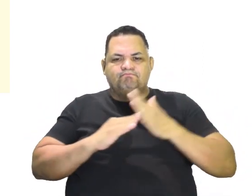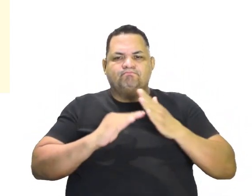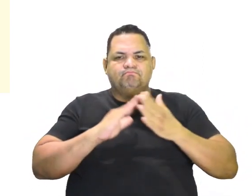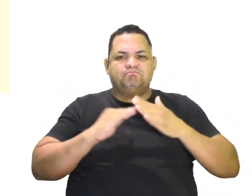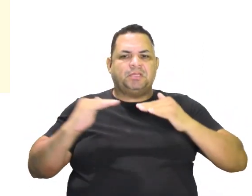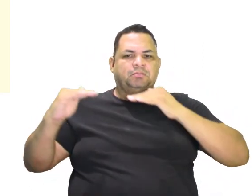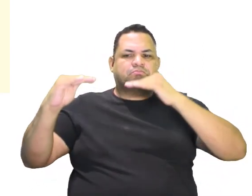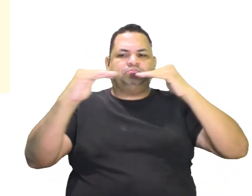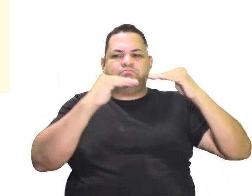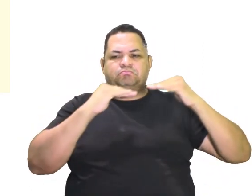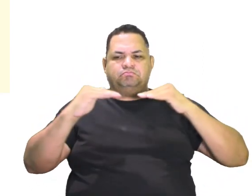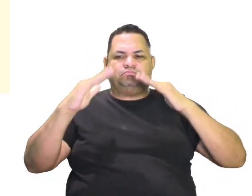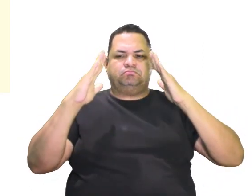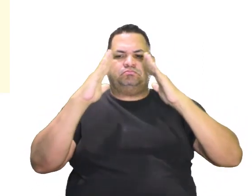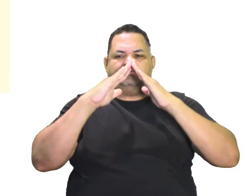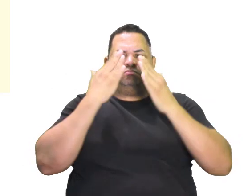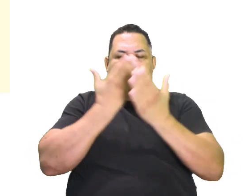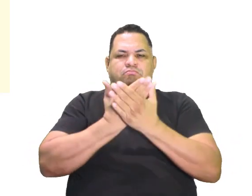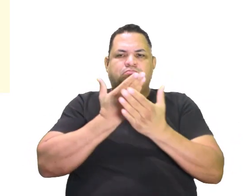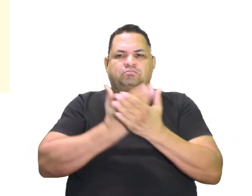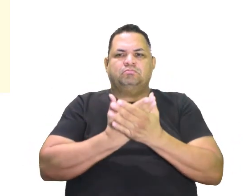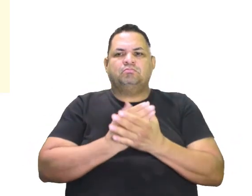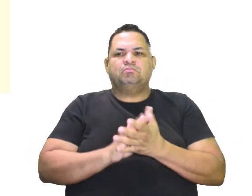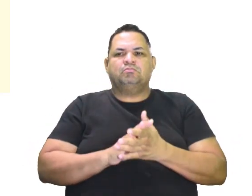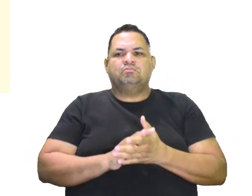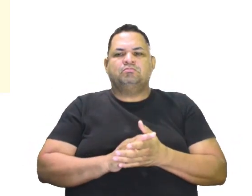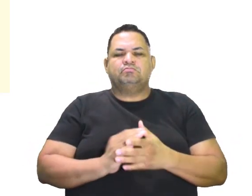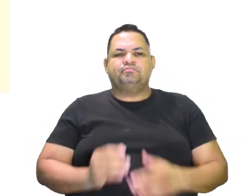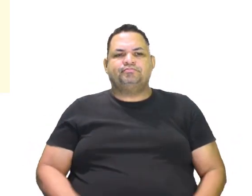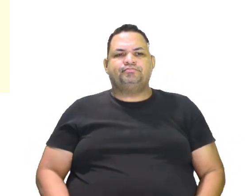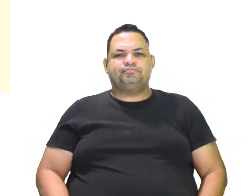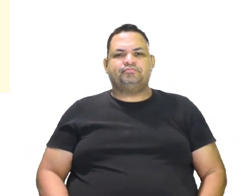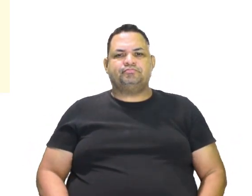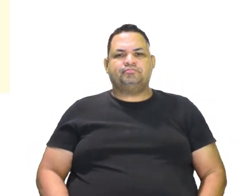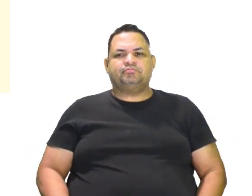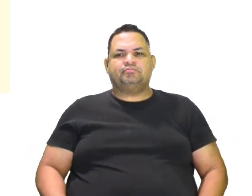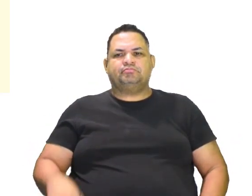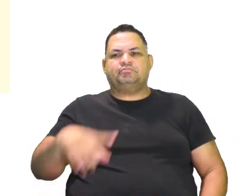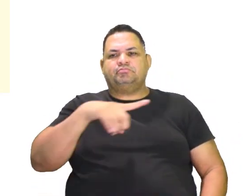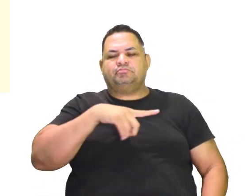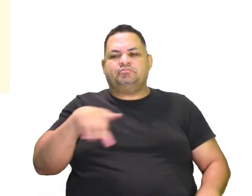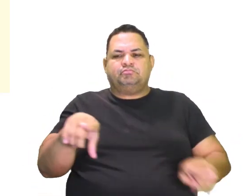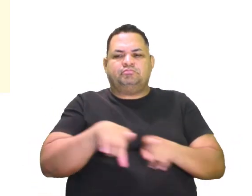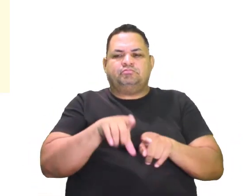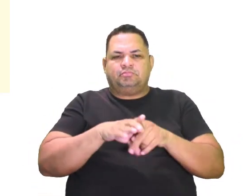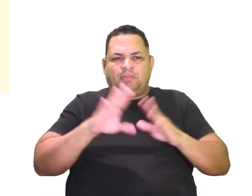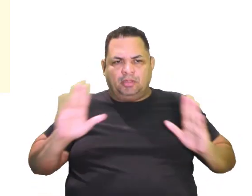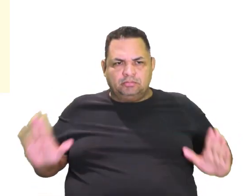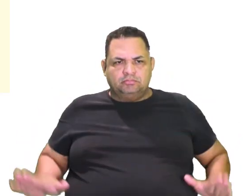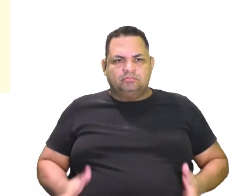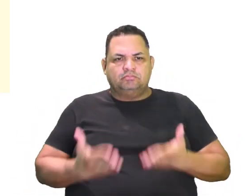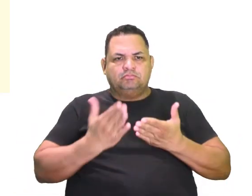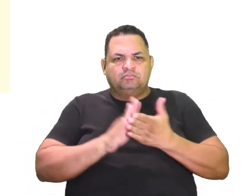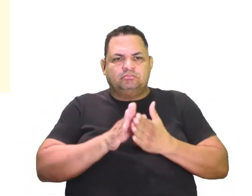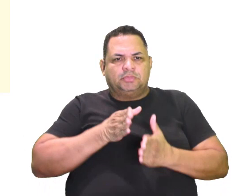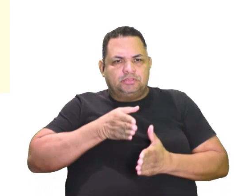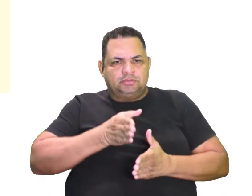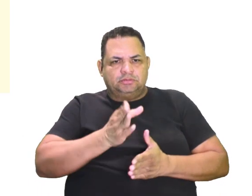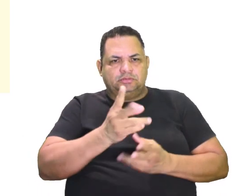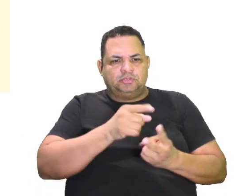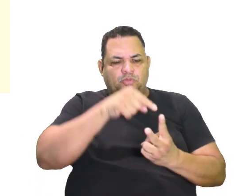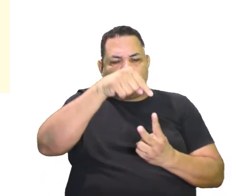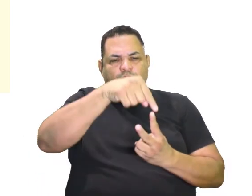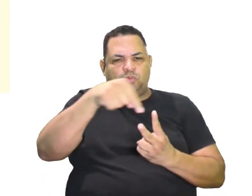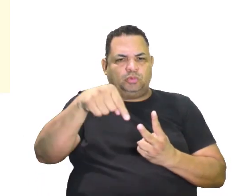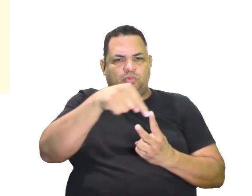nível, o padrão daquelas escolas. Tá? Então, eles tinham um incentivo para seguir 2 estilos artísticos